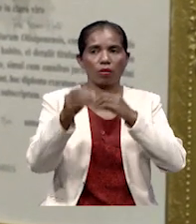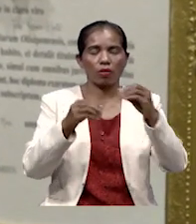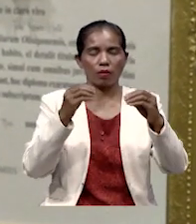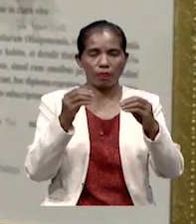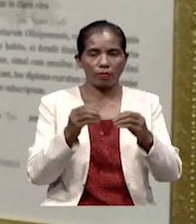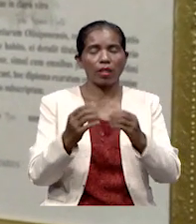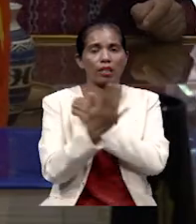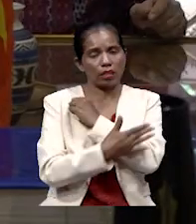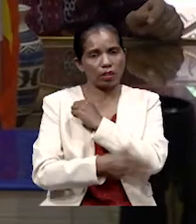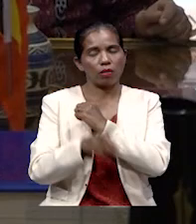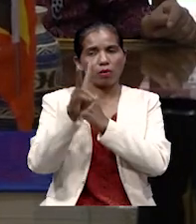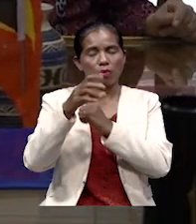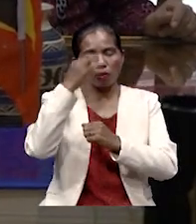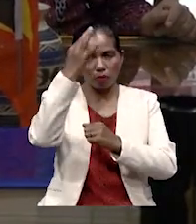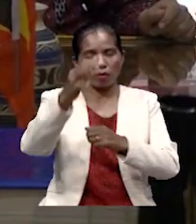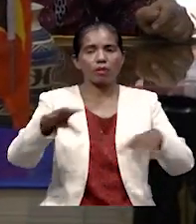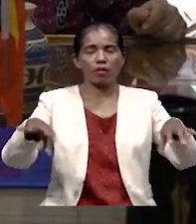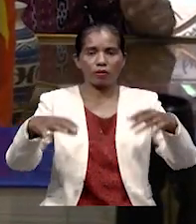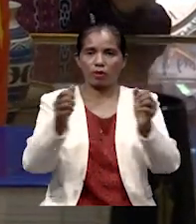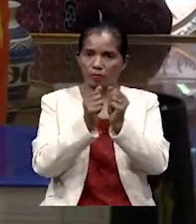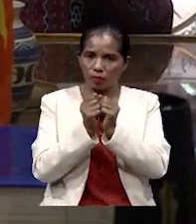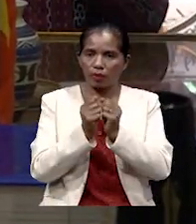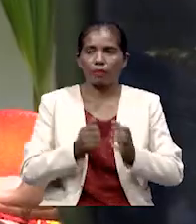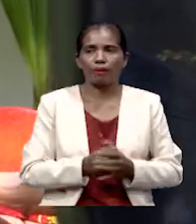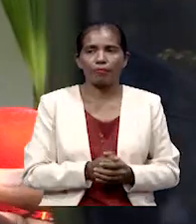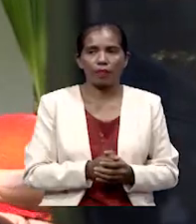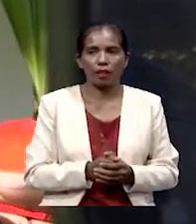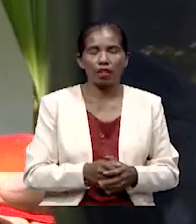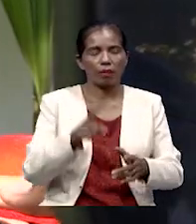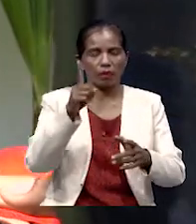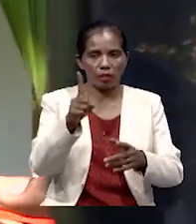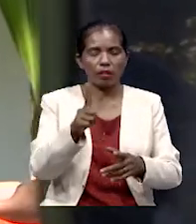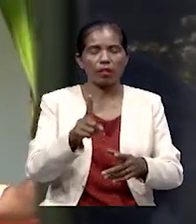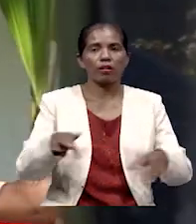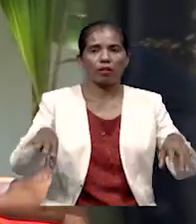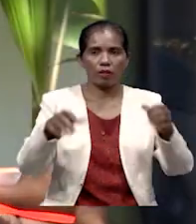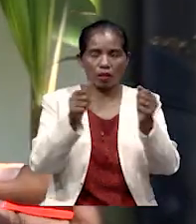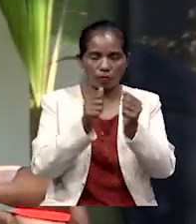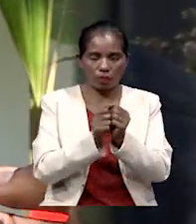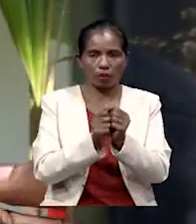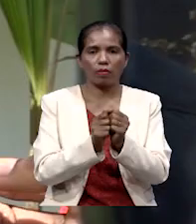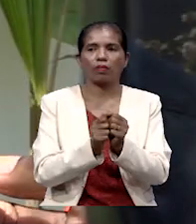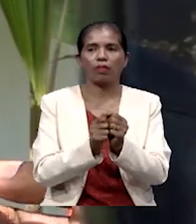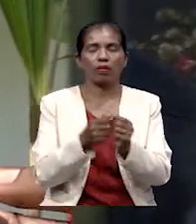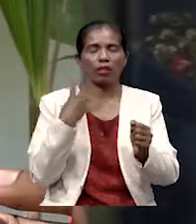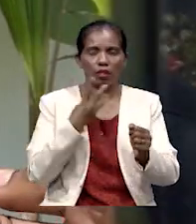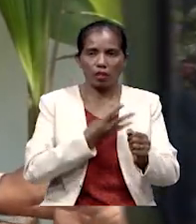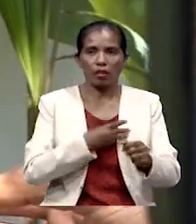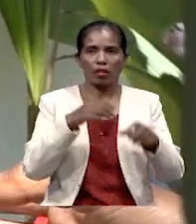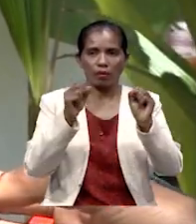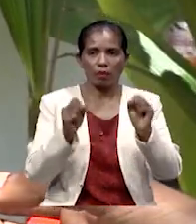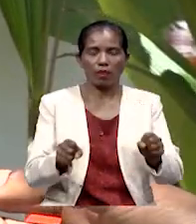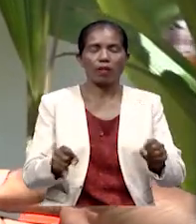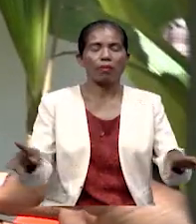rua nune ba futuru bele servisu amutu. Ida relasang bilateral ne, tentu ita bele halu